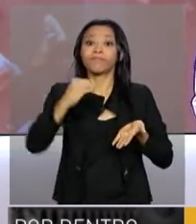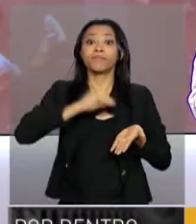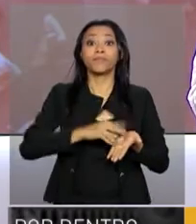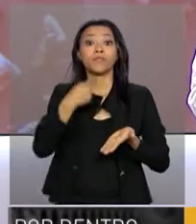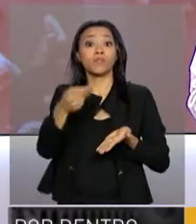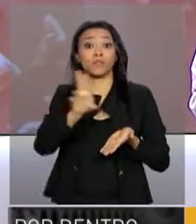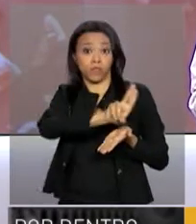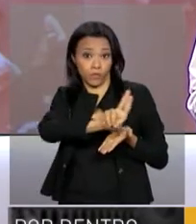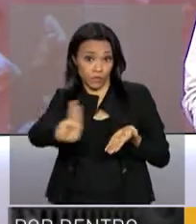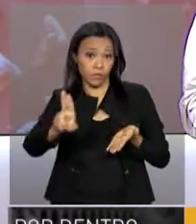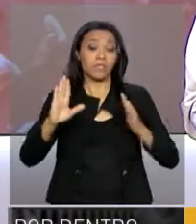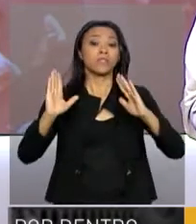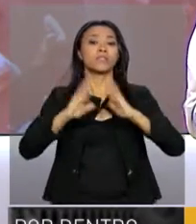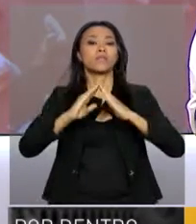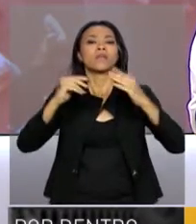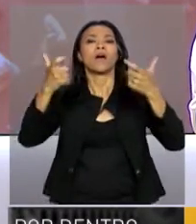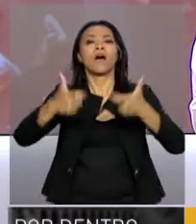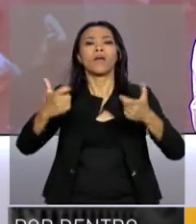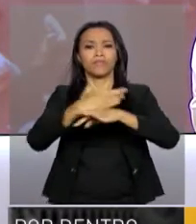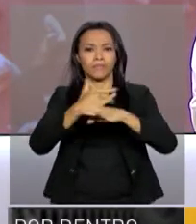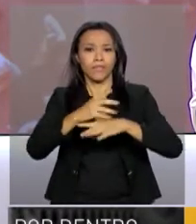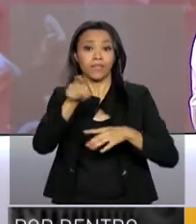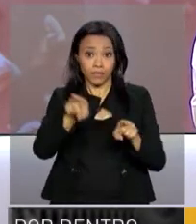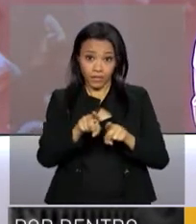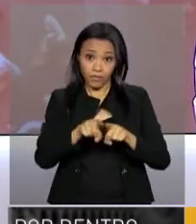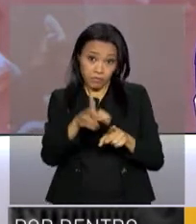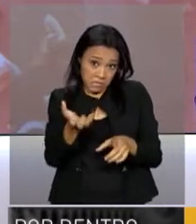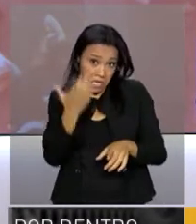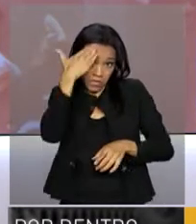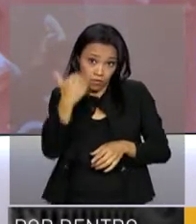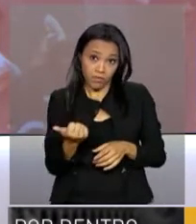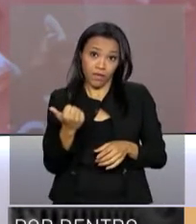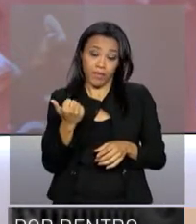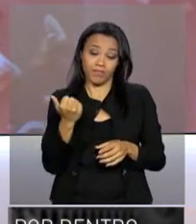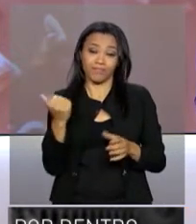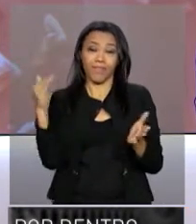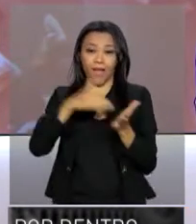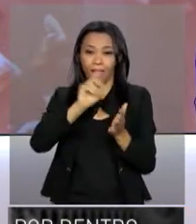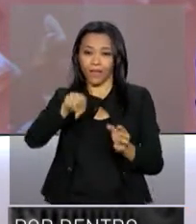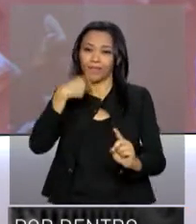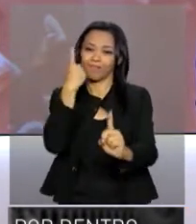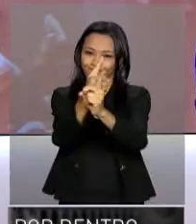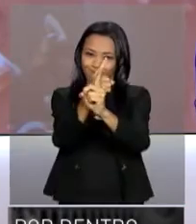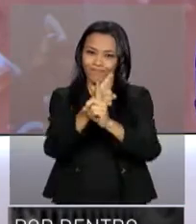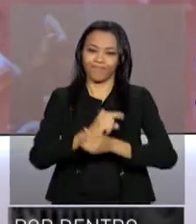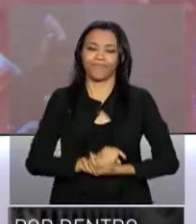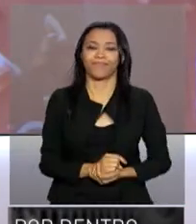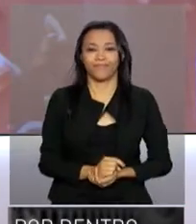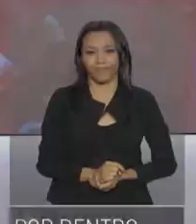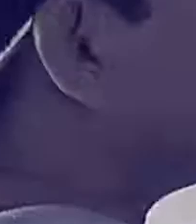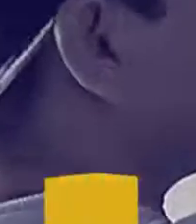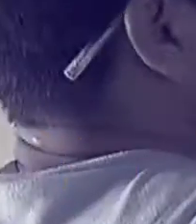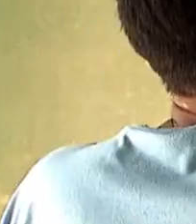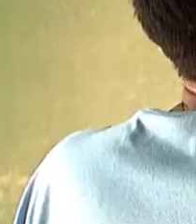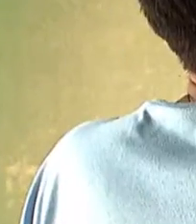pordentrodogoverno@presidencia.gov.br. Informe o seu nome, a cidade onde você mora e o que você gostaria de saber. Até a próxima!